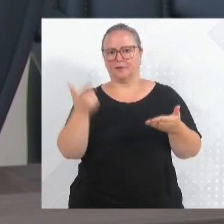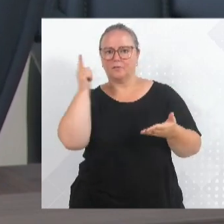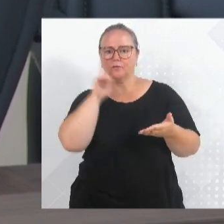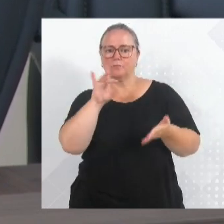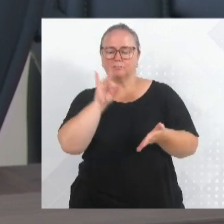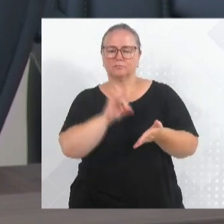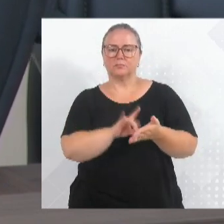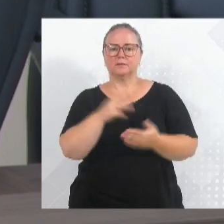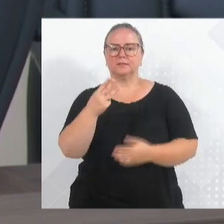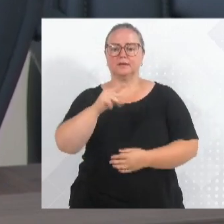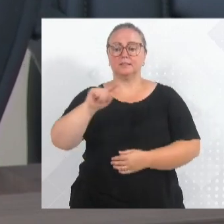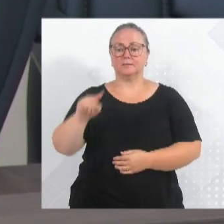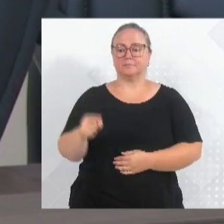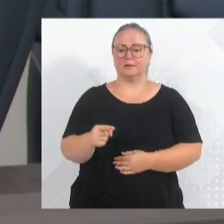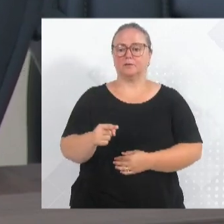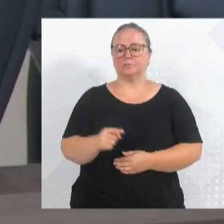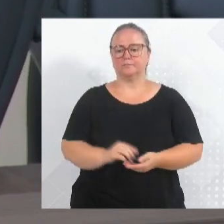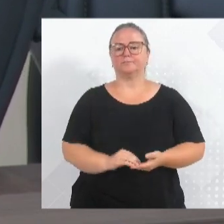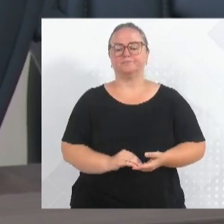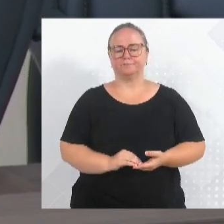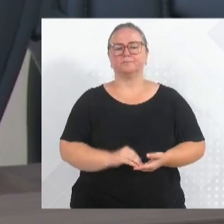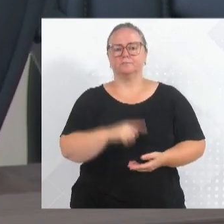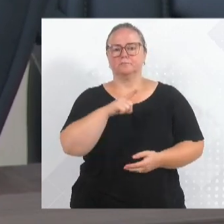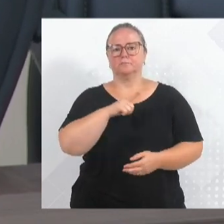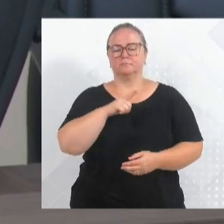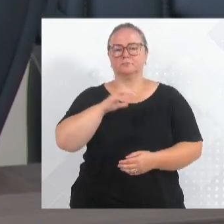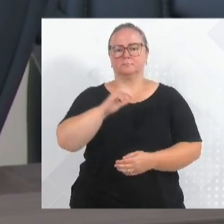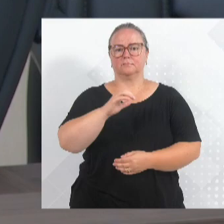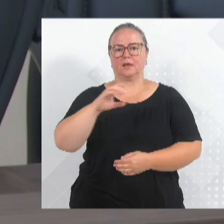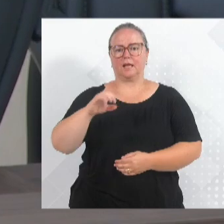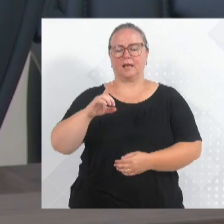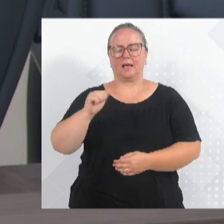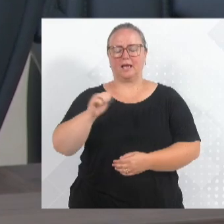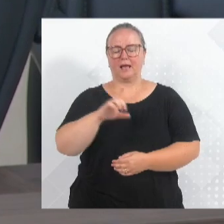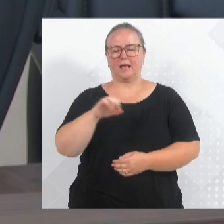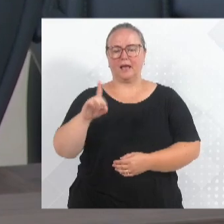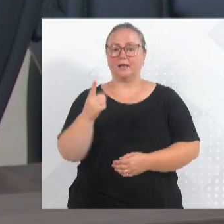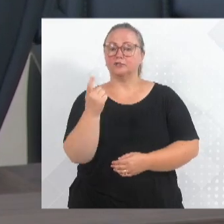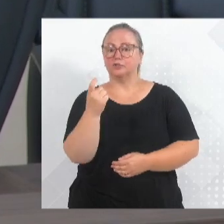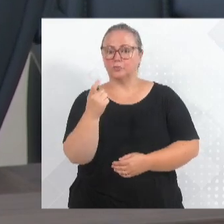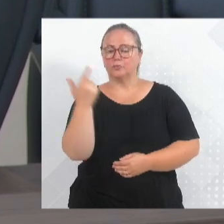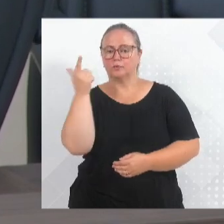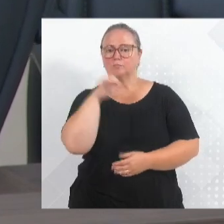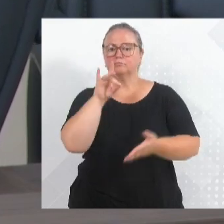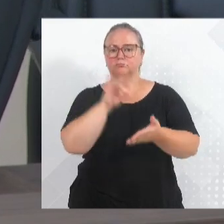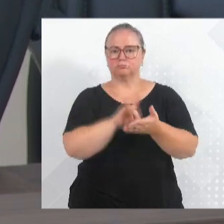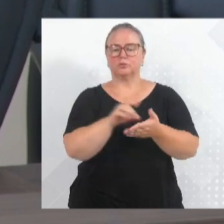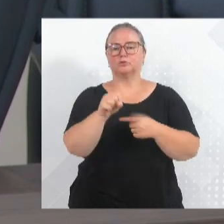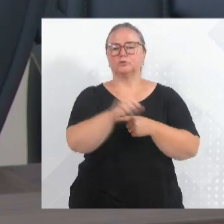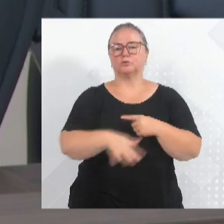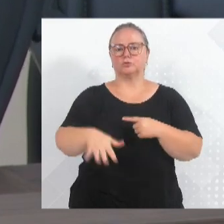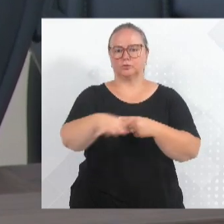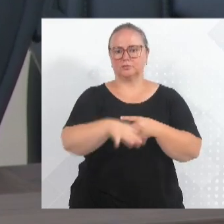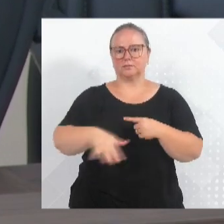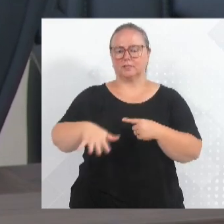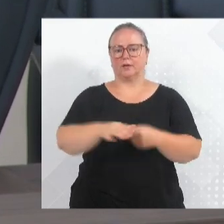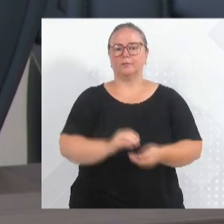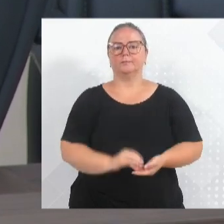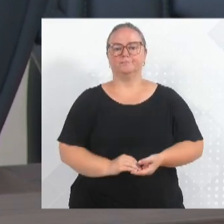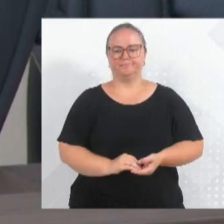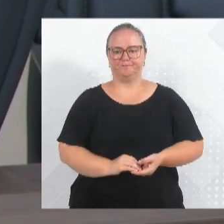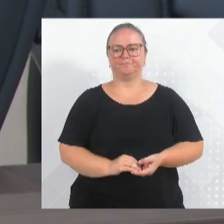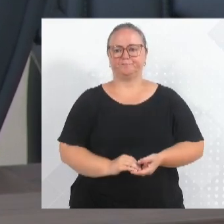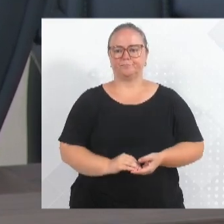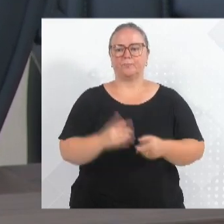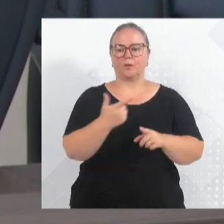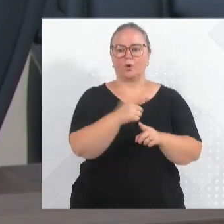pessoas do CAD único para receber a tarifa social, como o senhor falou. Os demais, quem